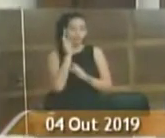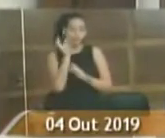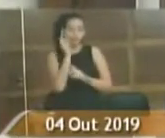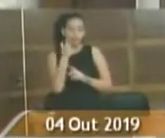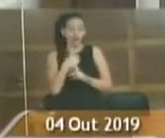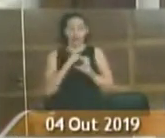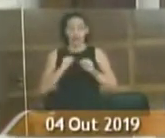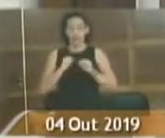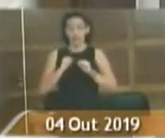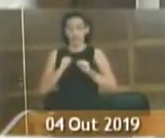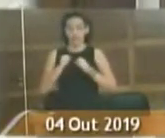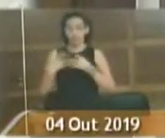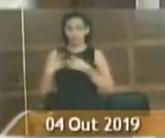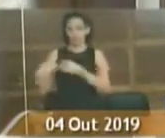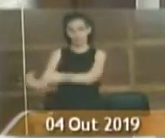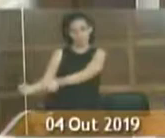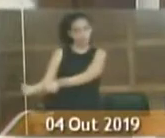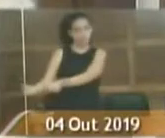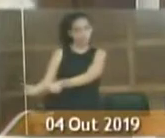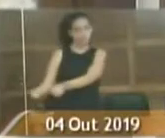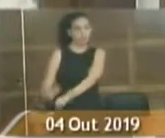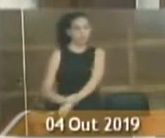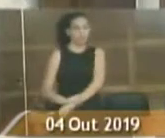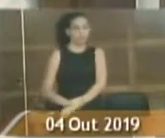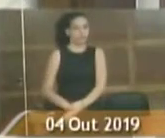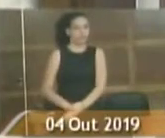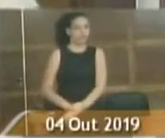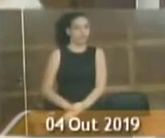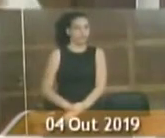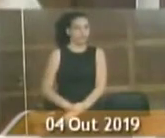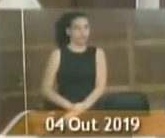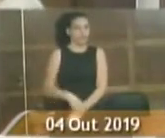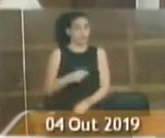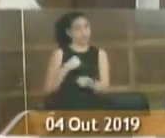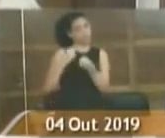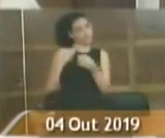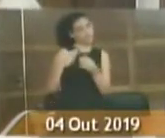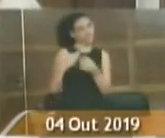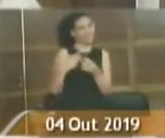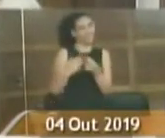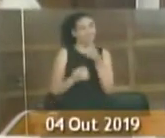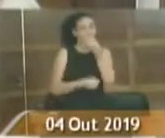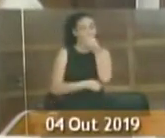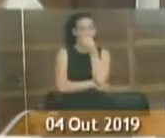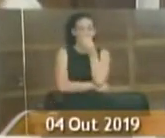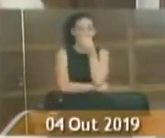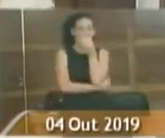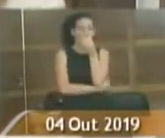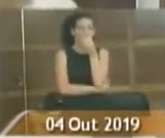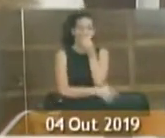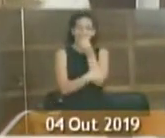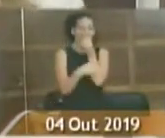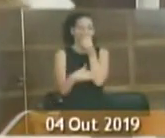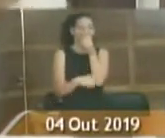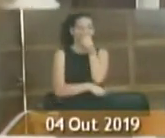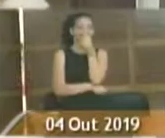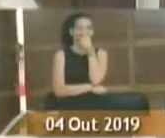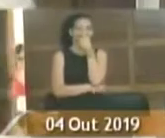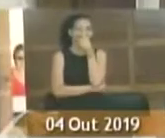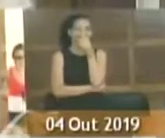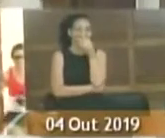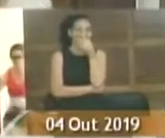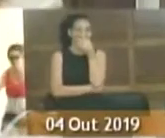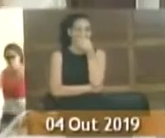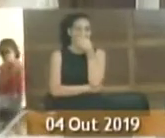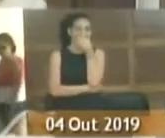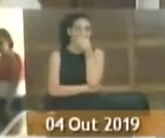Então, aí é a mesma coisa, deixa eu explicar. Quase não é a mesma coisa, porque você não vai morder o gato, né? Nem arranhar ele de tirar